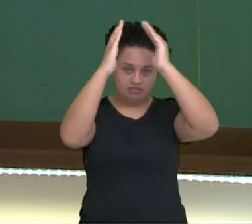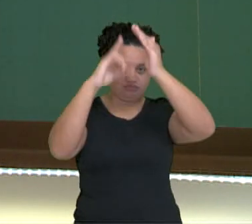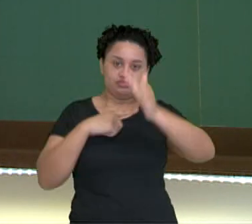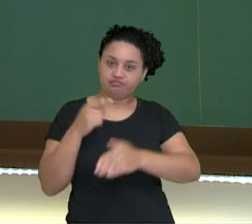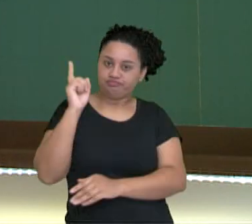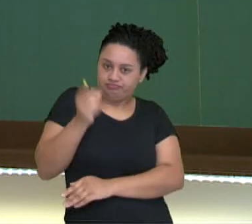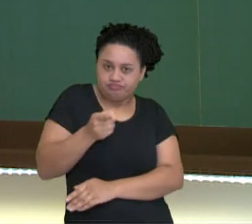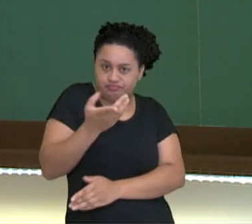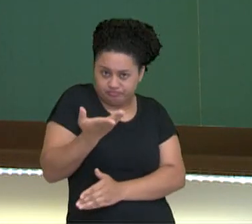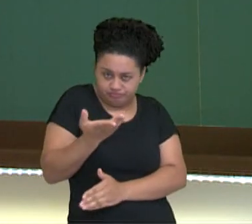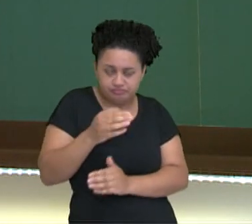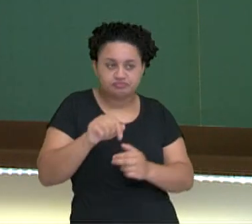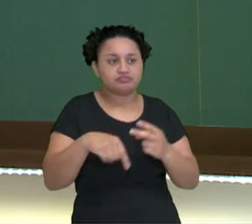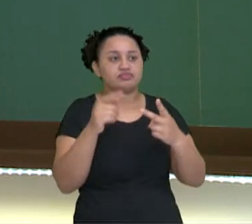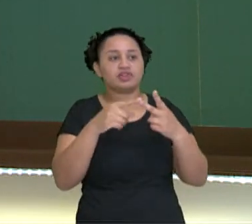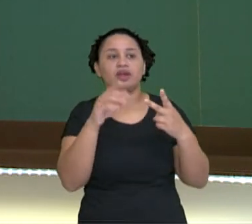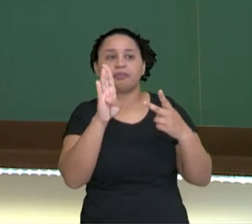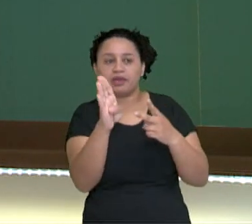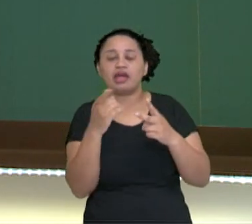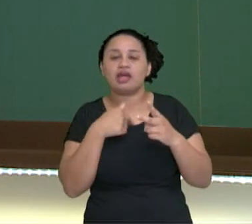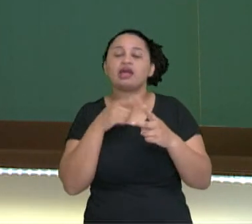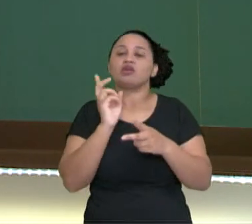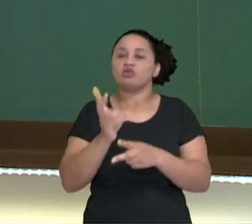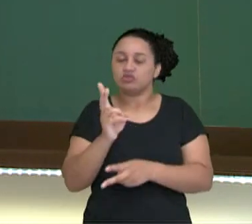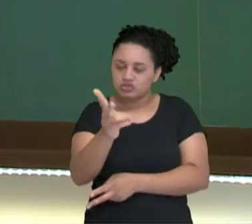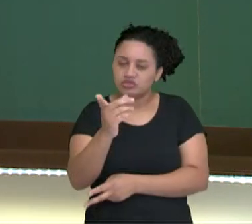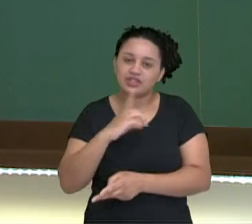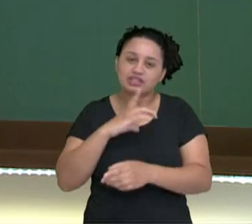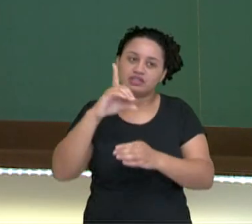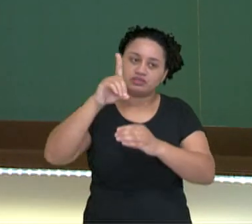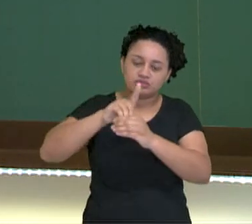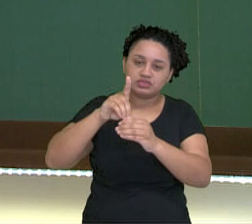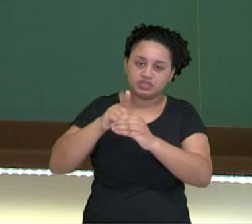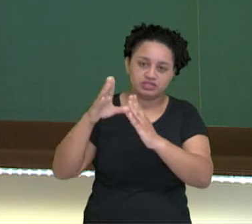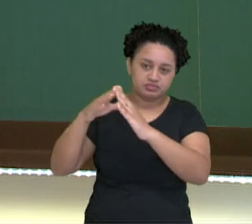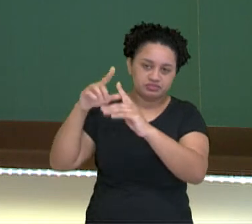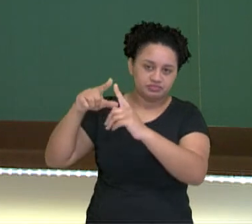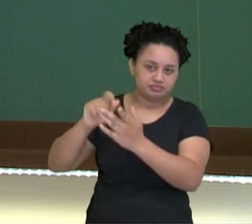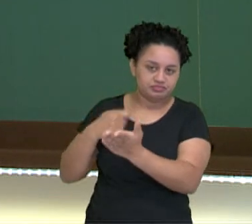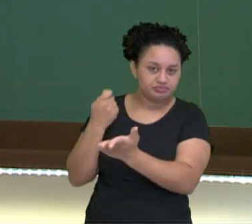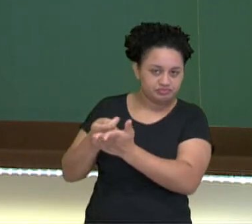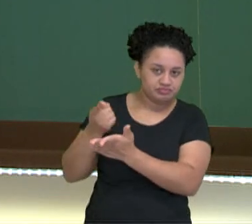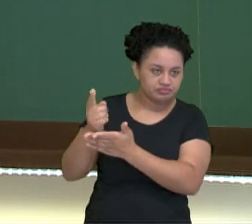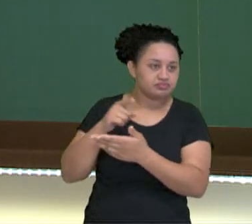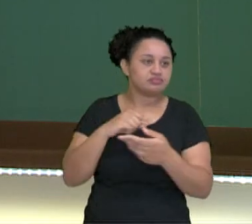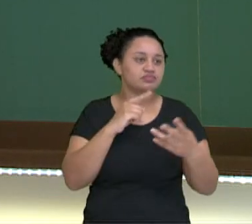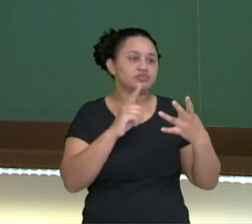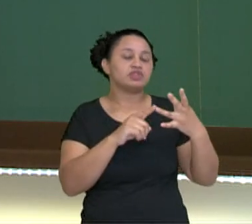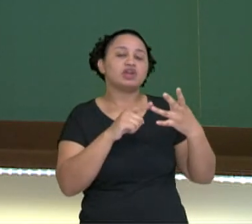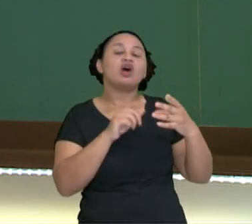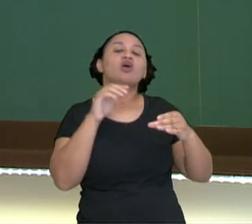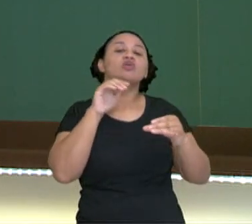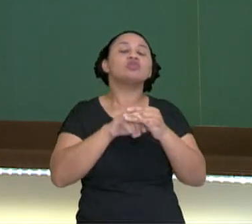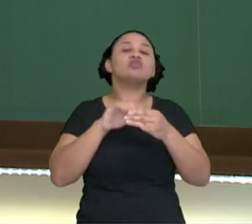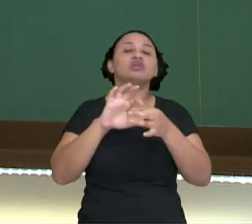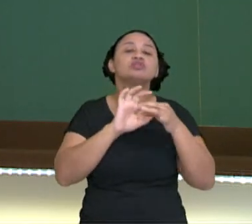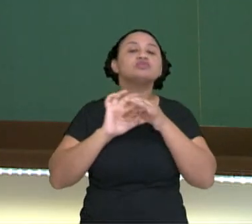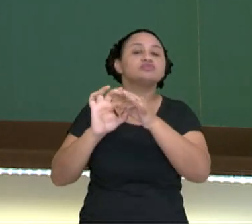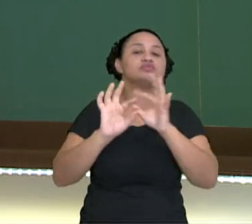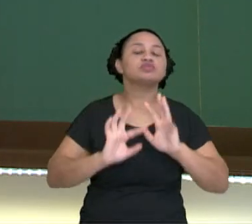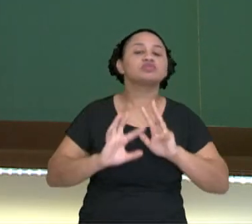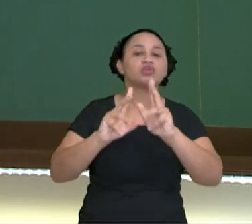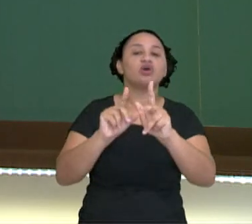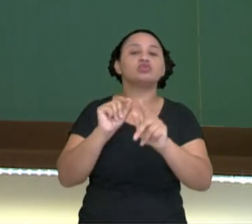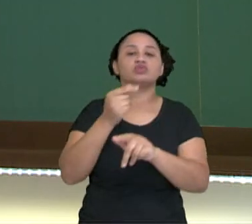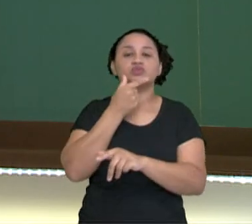a manutenção da cobrança do dízimo pela Igreja, C, o voto universal masculino e